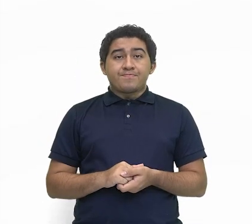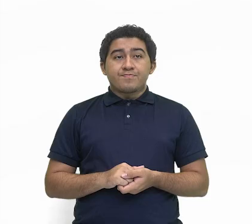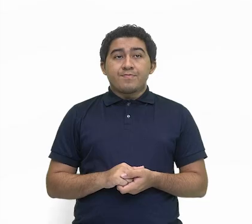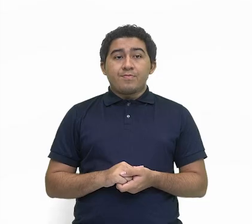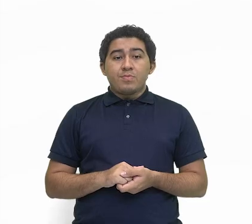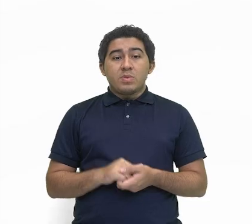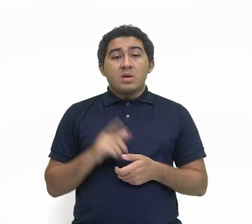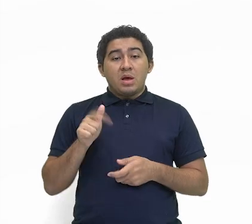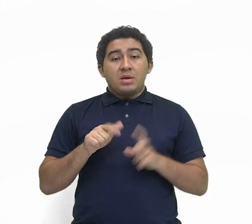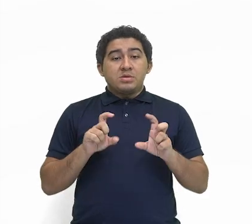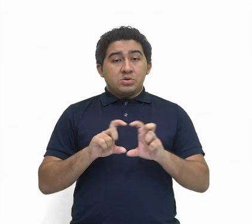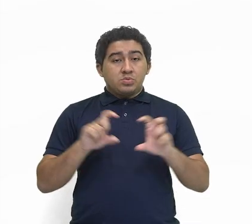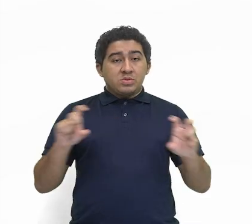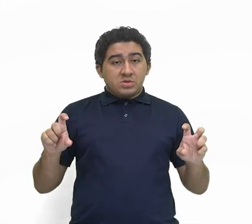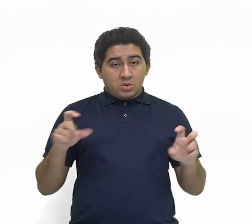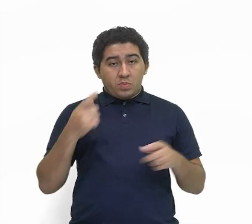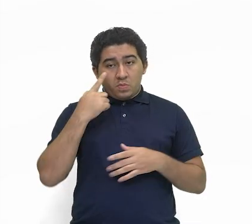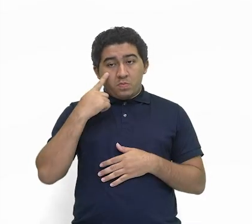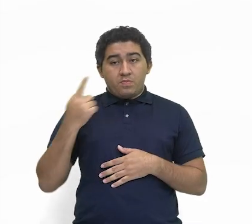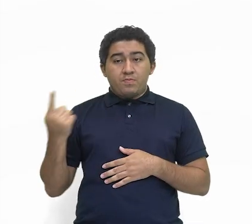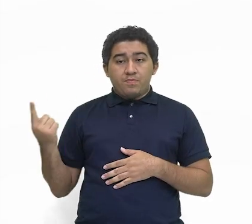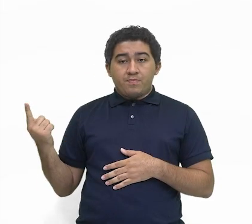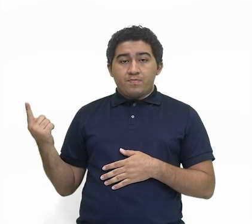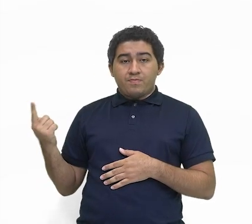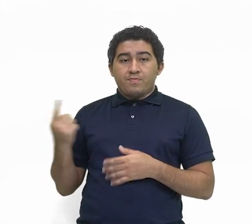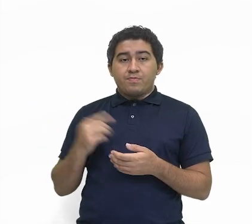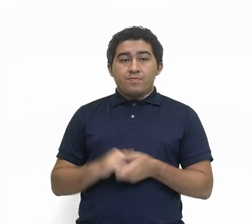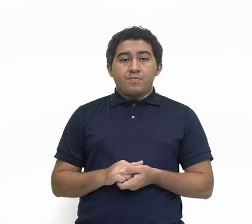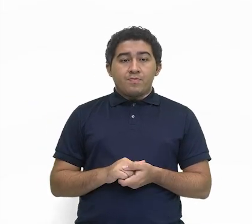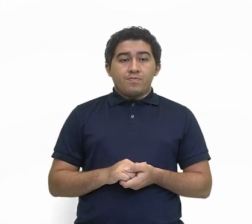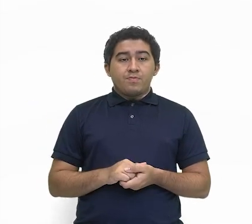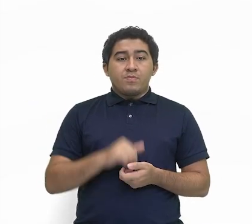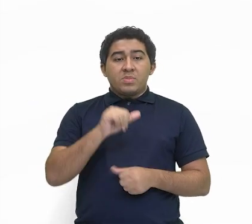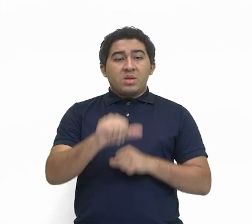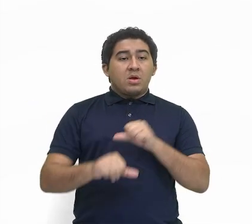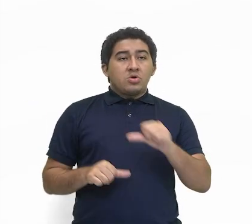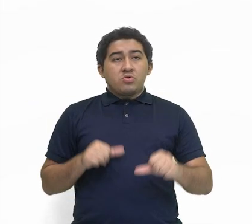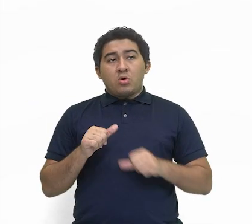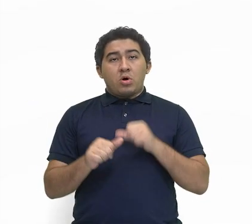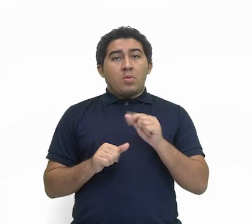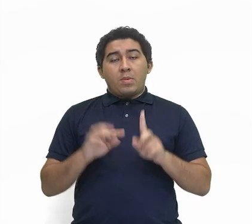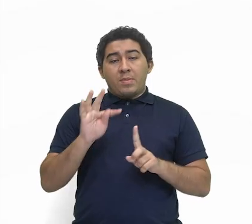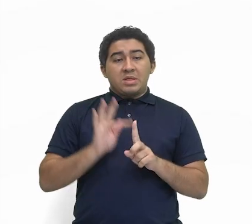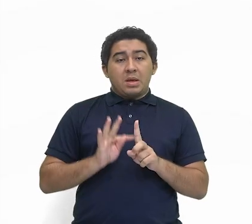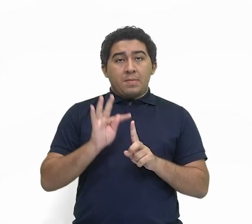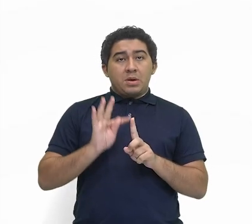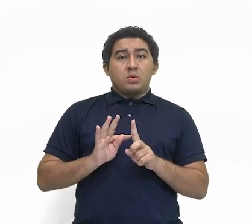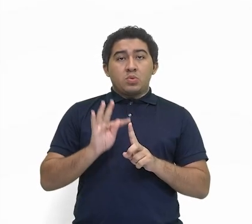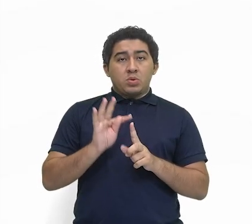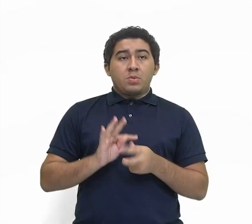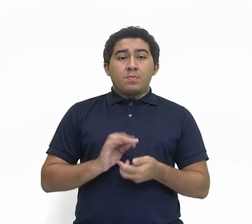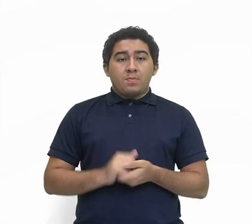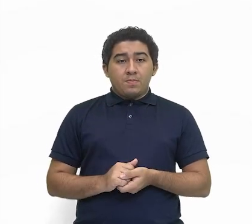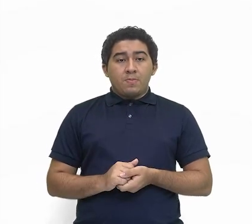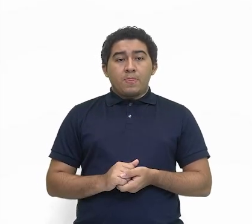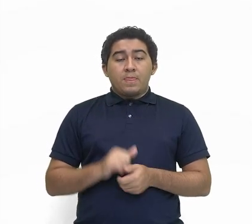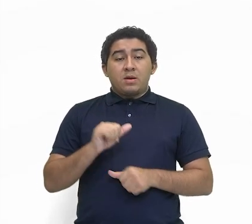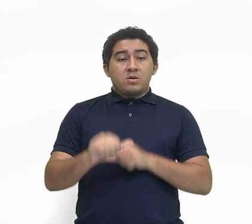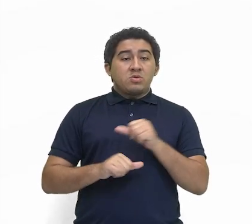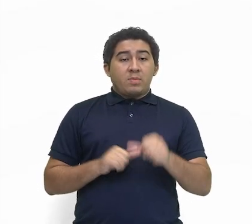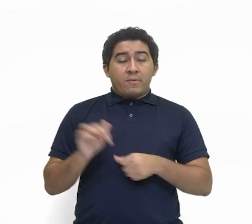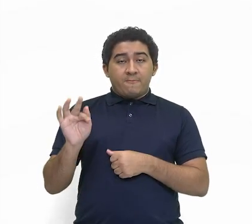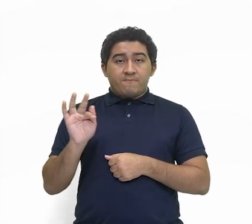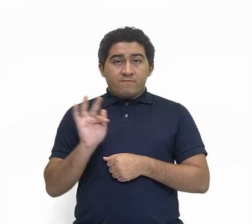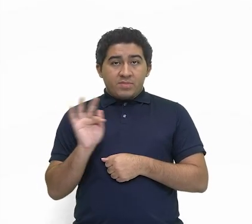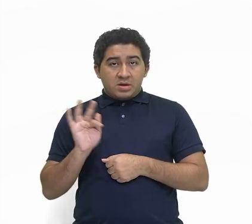que essa expressão aqui que você está vendo, ela vai transformar uma temperatura da escala Celsius para uma escala